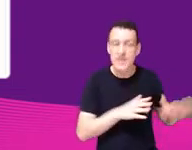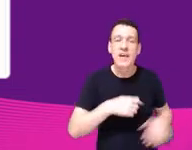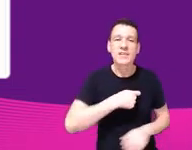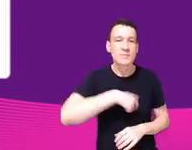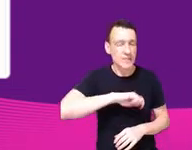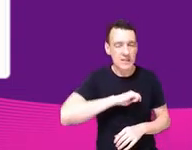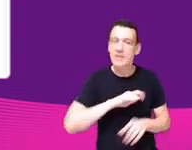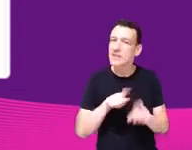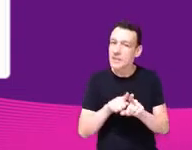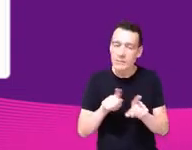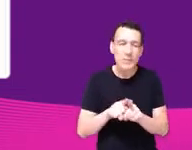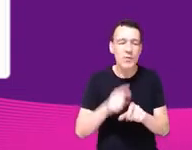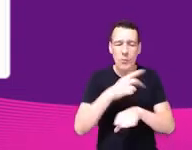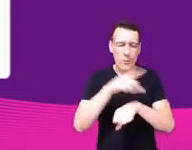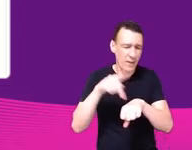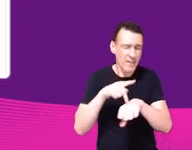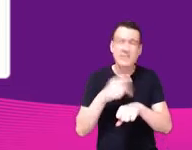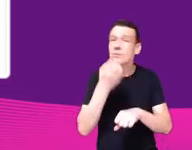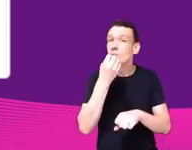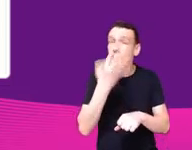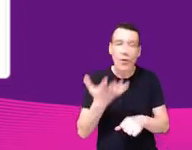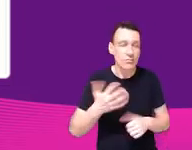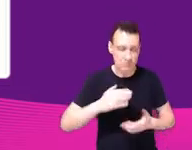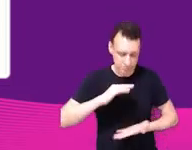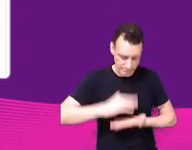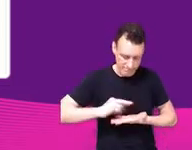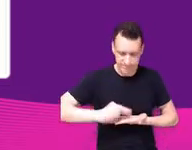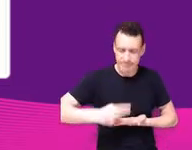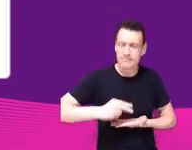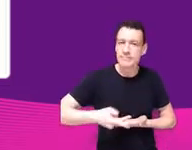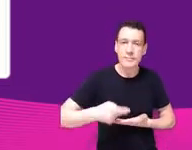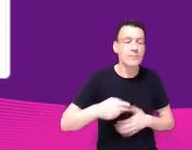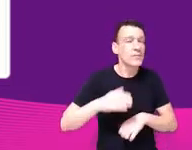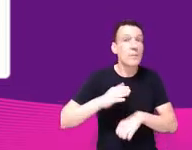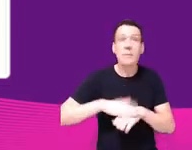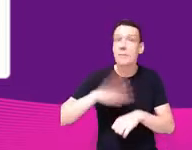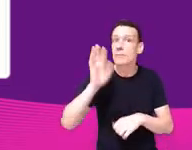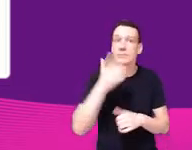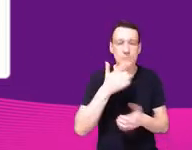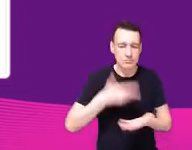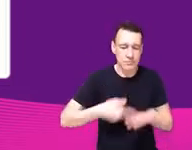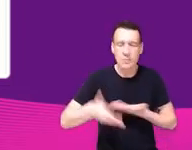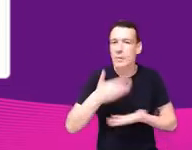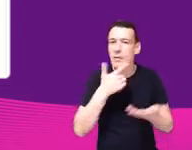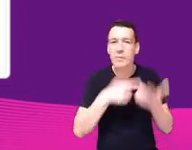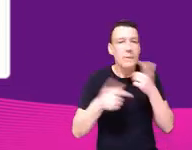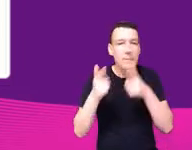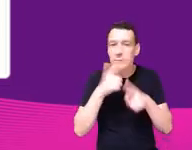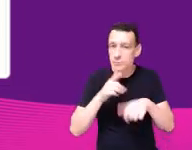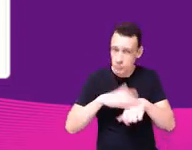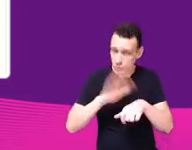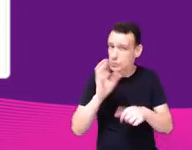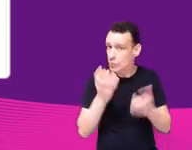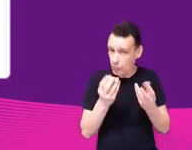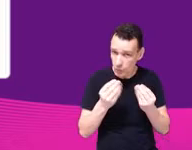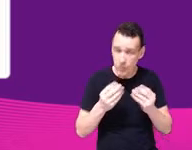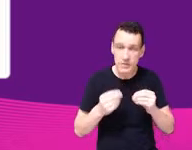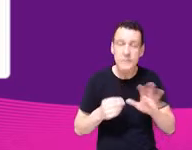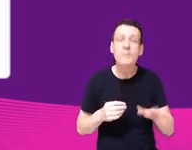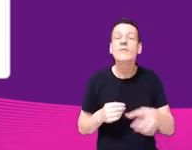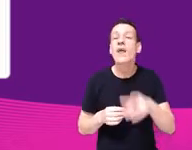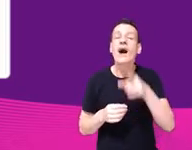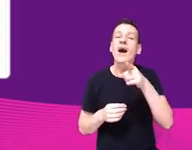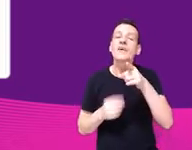o país com uma população maior, mais eficiente nesse aspecto. E aqui nós temos um número absoluto de transplantes renais por